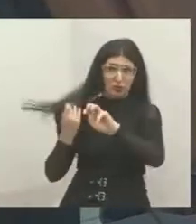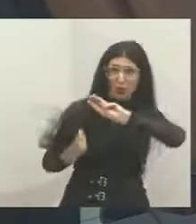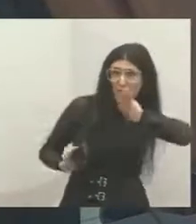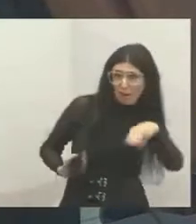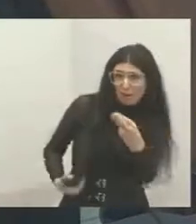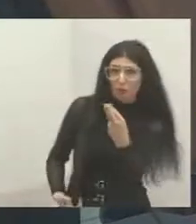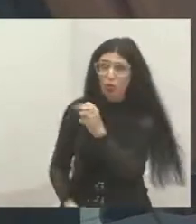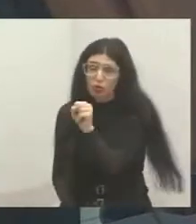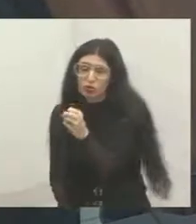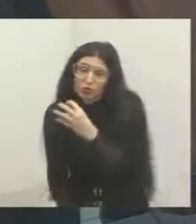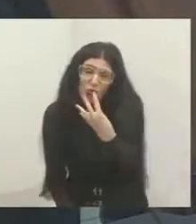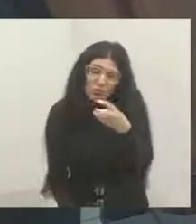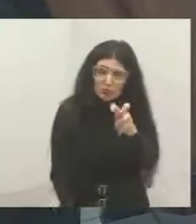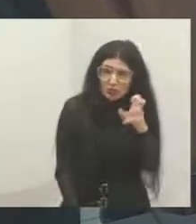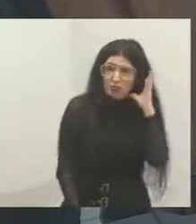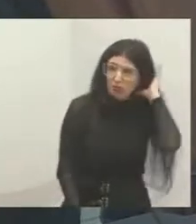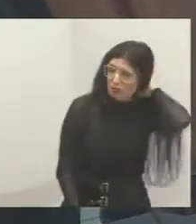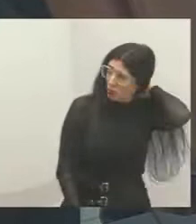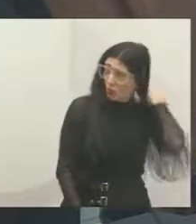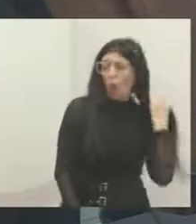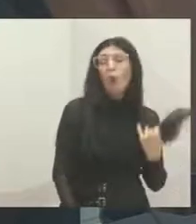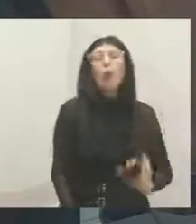e 845,